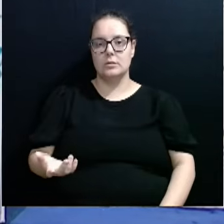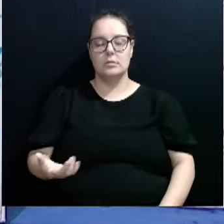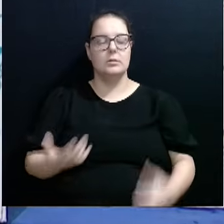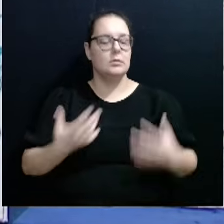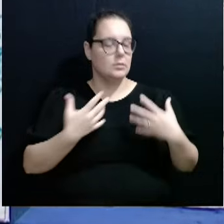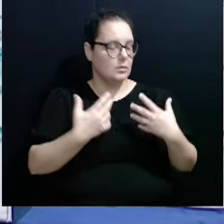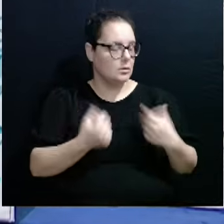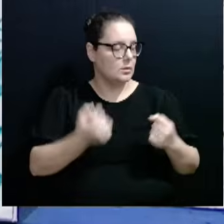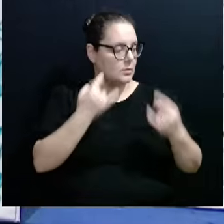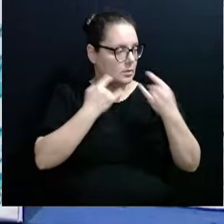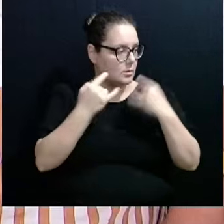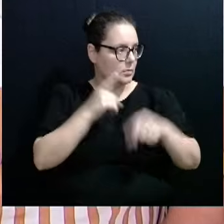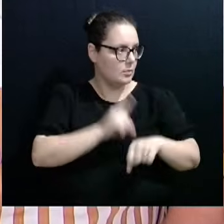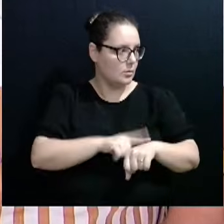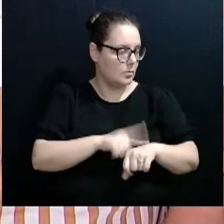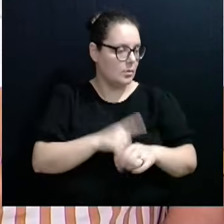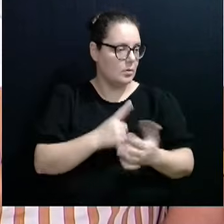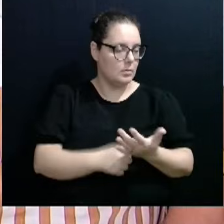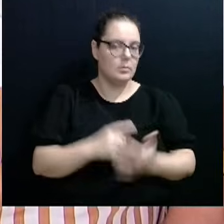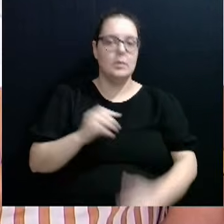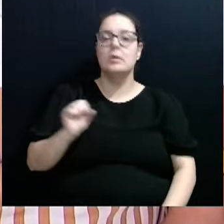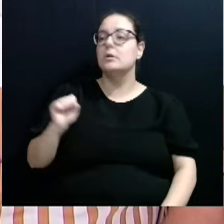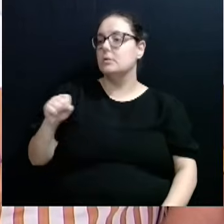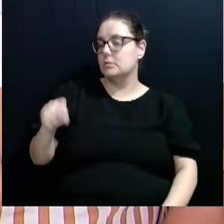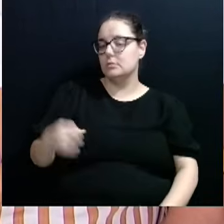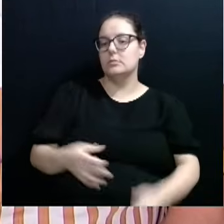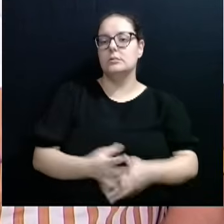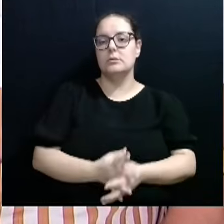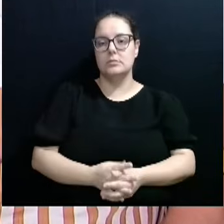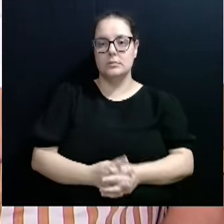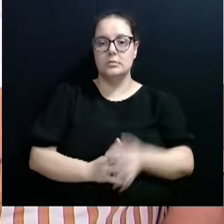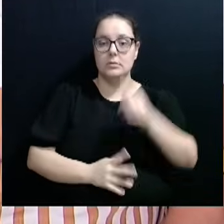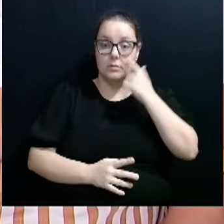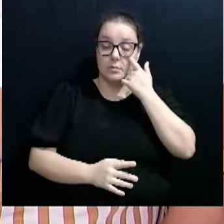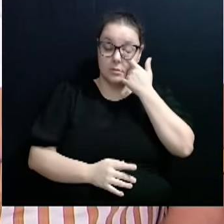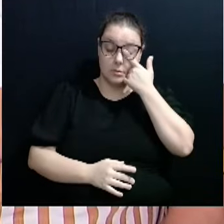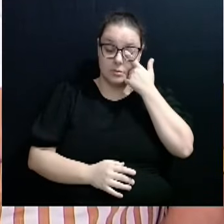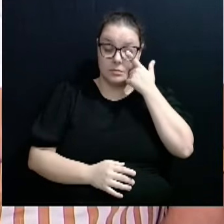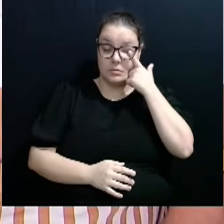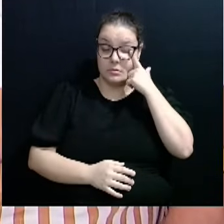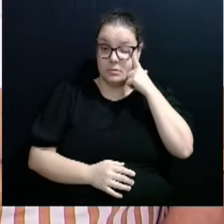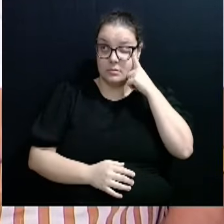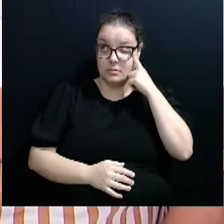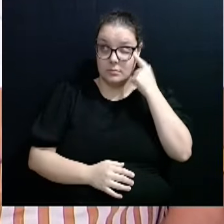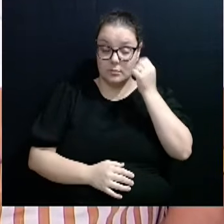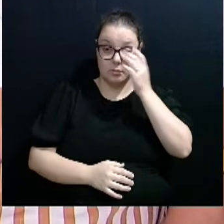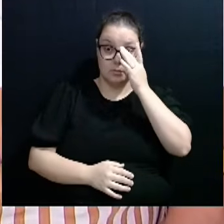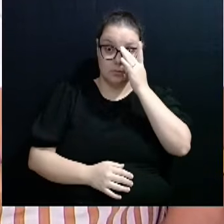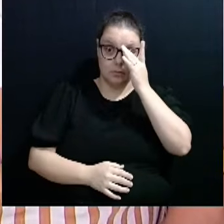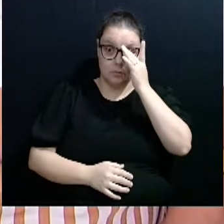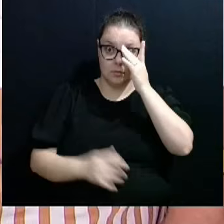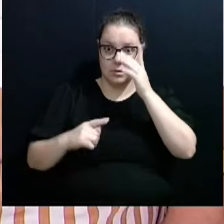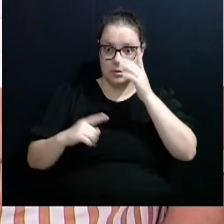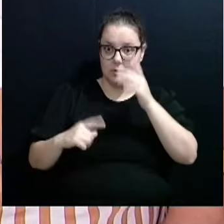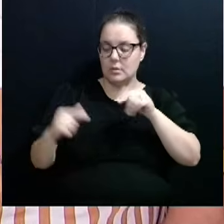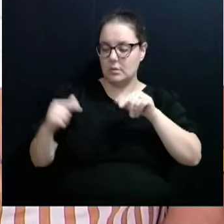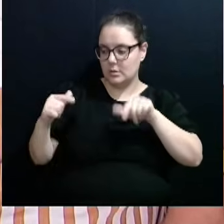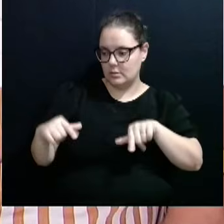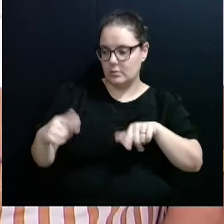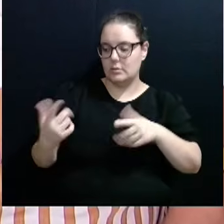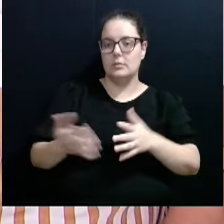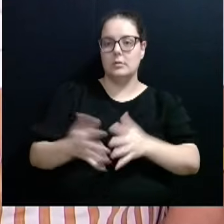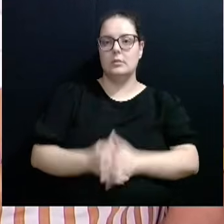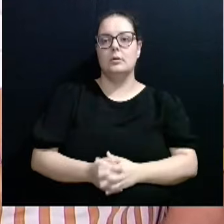hora marcada. isso. E também teve época que eu aluguei peças pro filme Vai Que